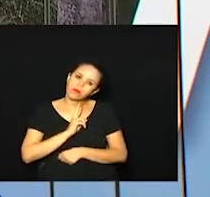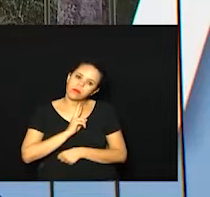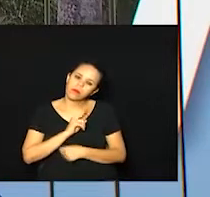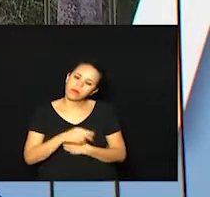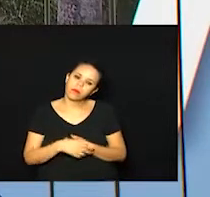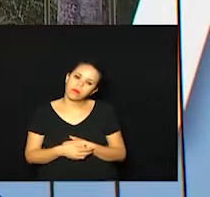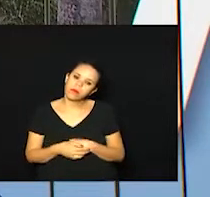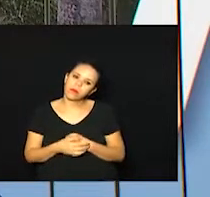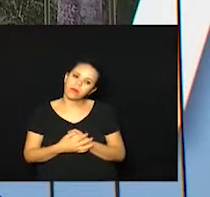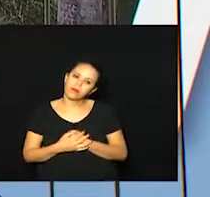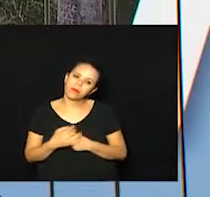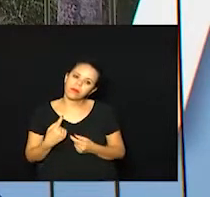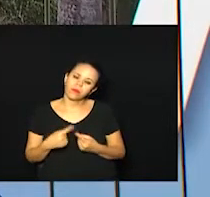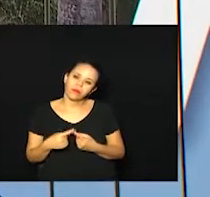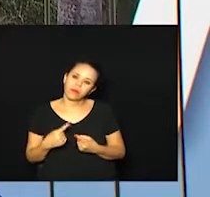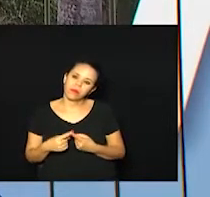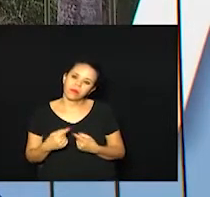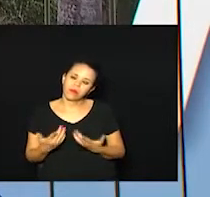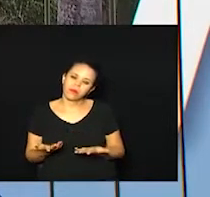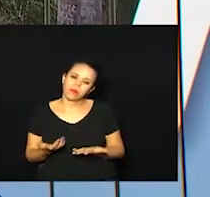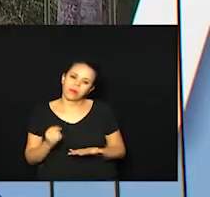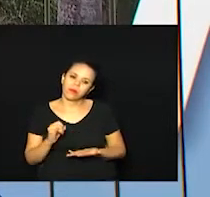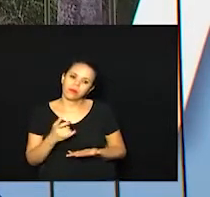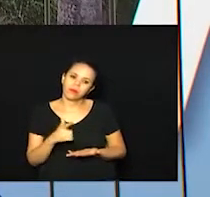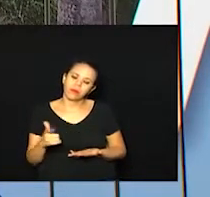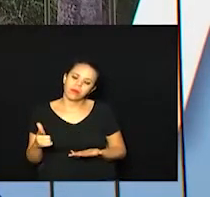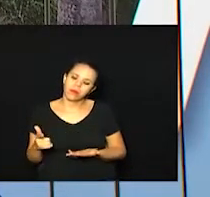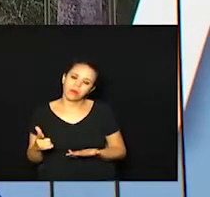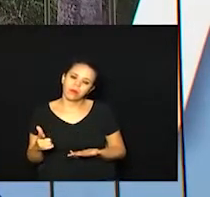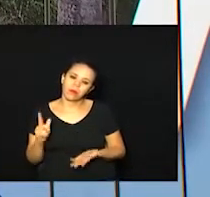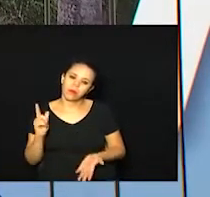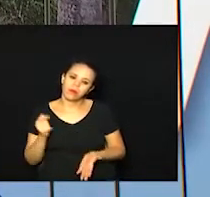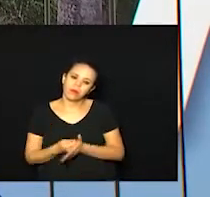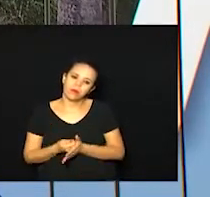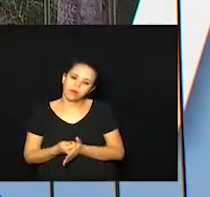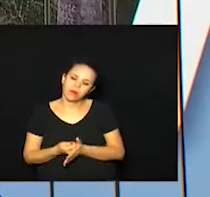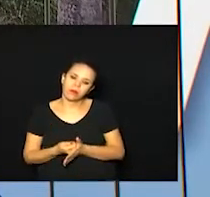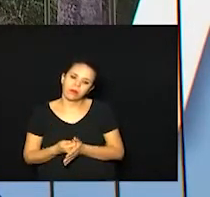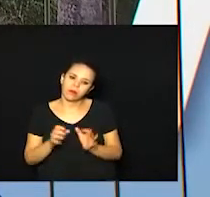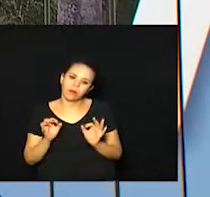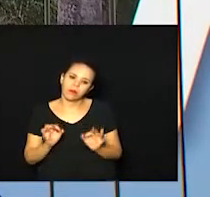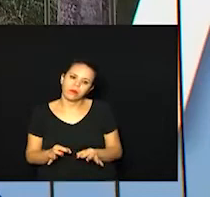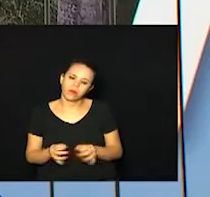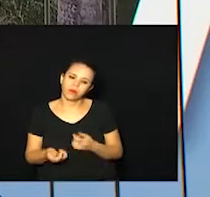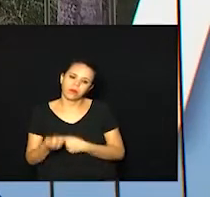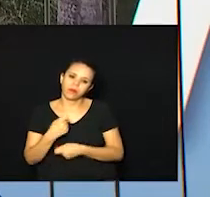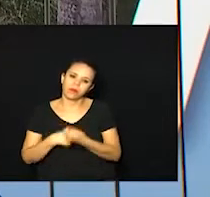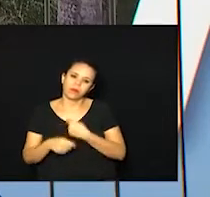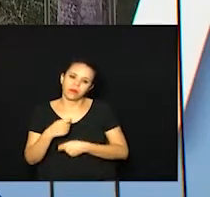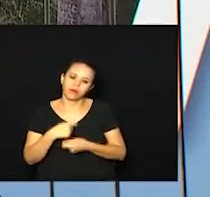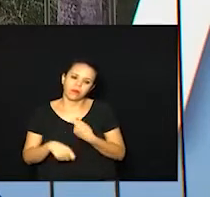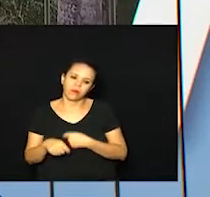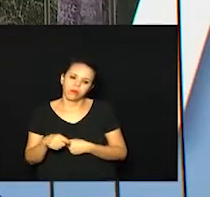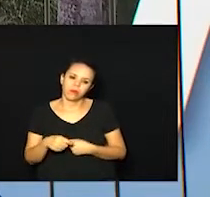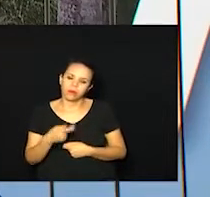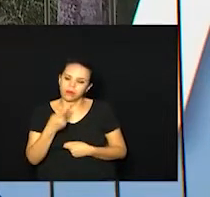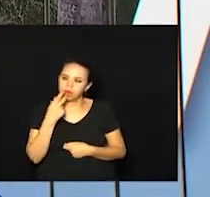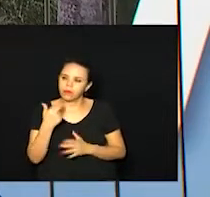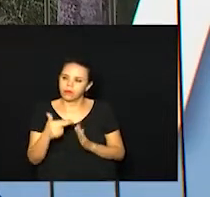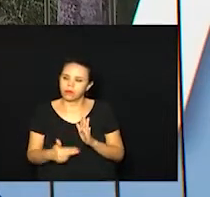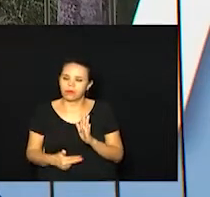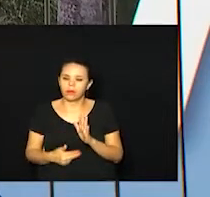disso, porque se não tiver uma decisão contundente da administração que cite